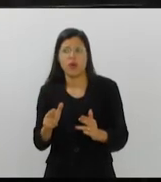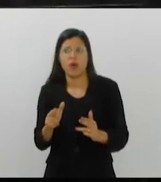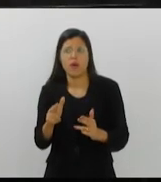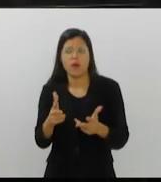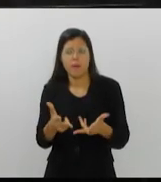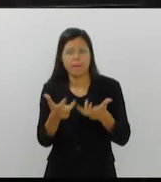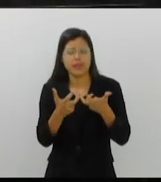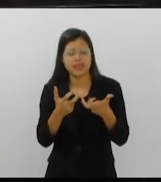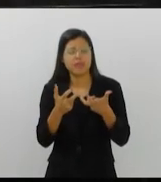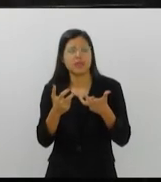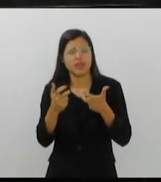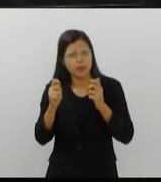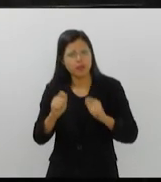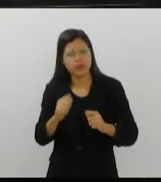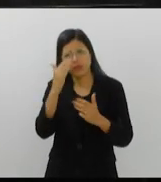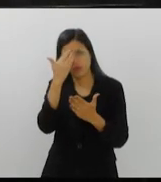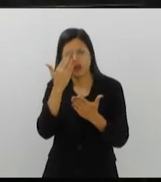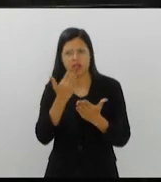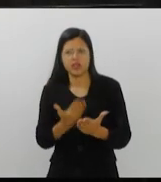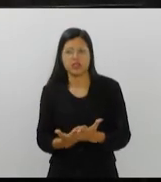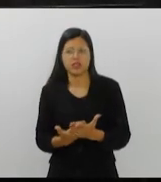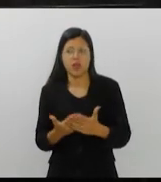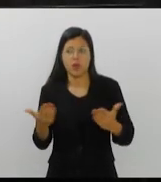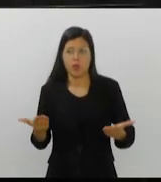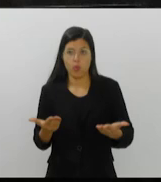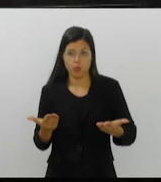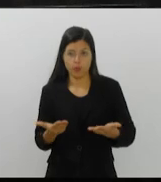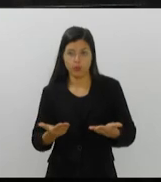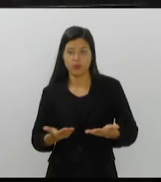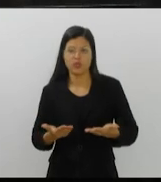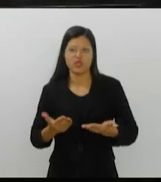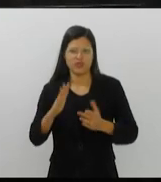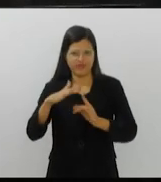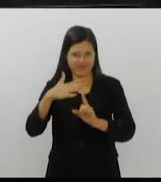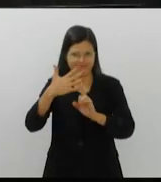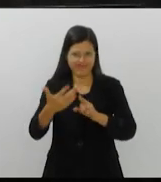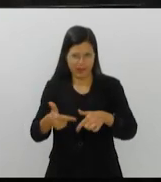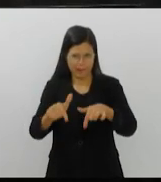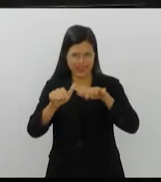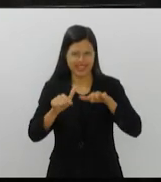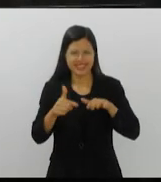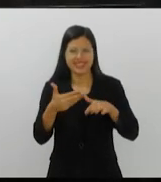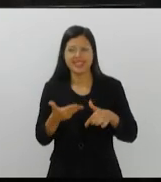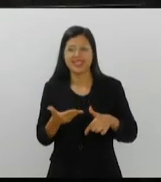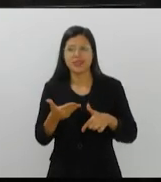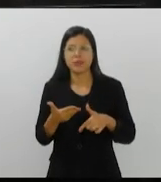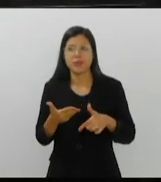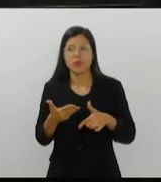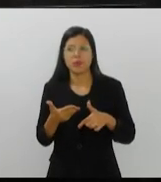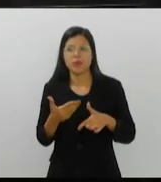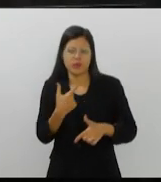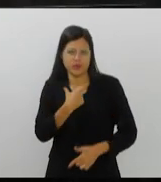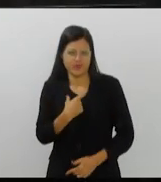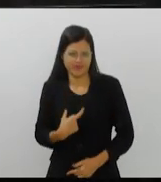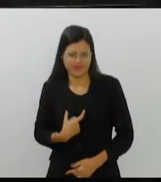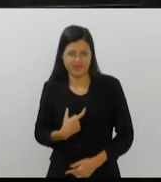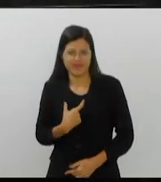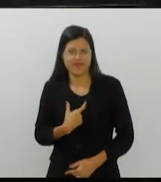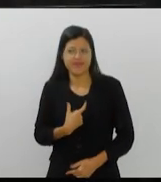pena acreditar. Hoje recebo essa tão notória honraria, só me faz crer,